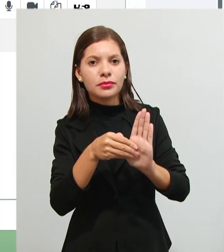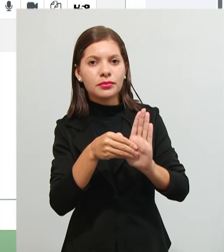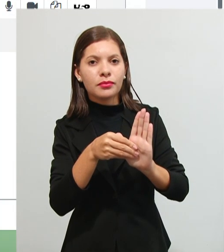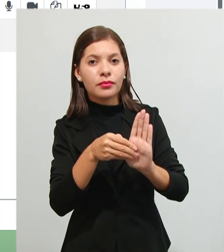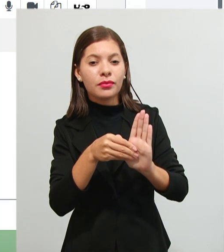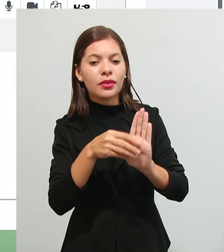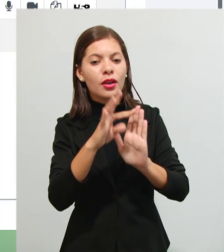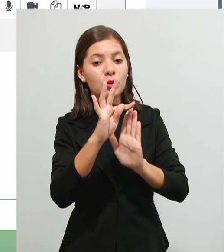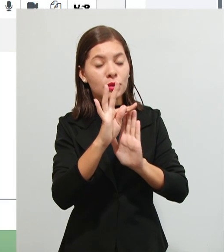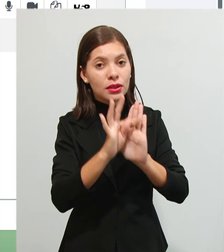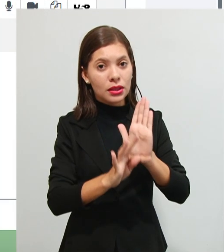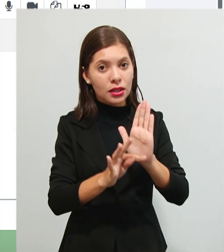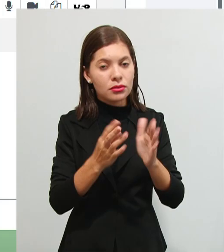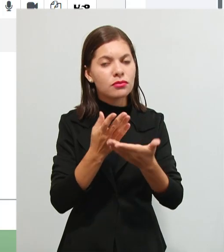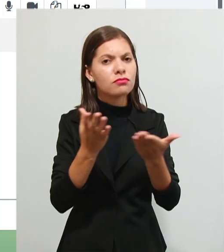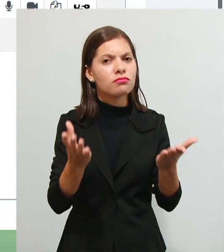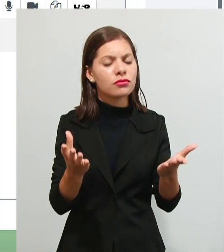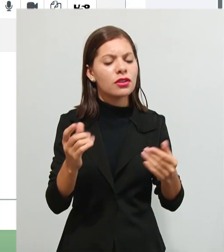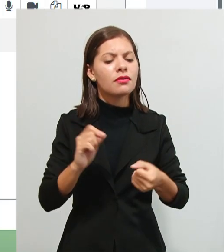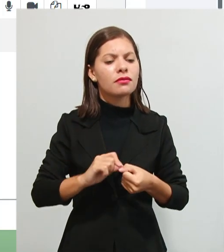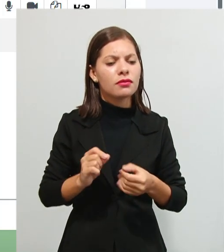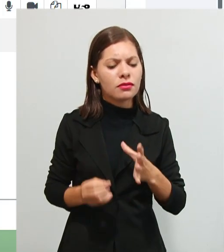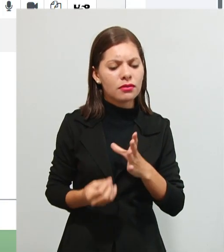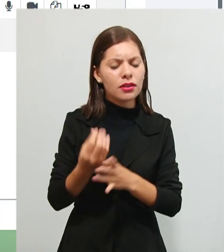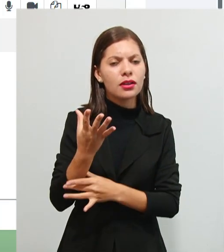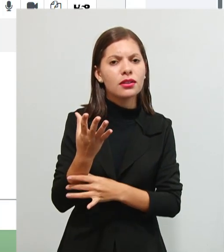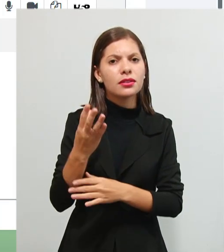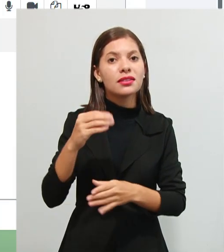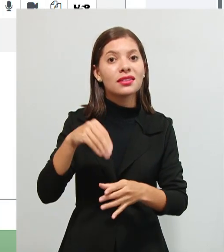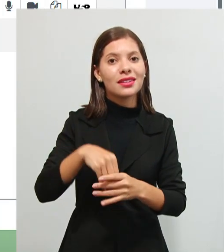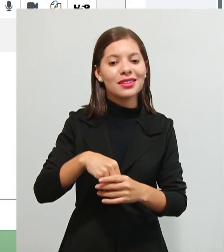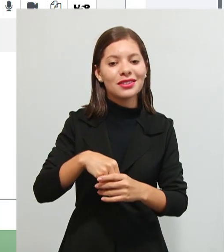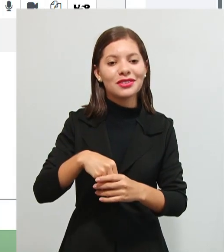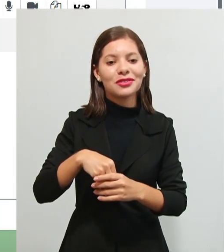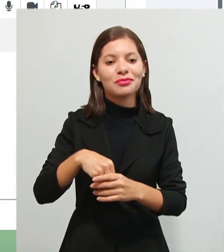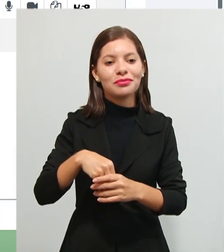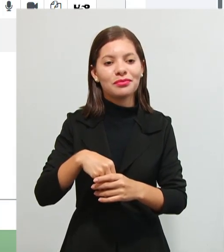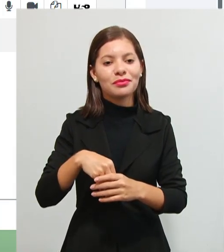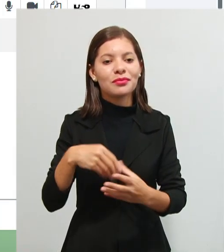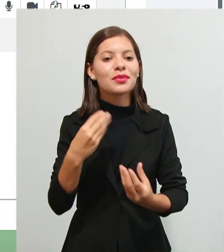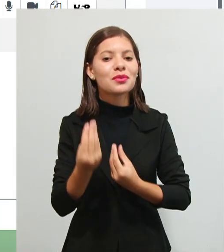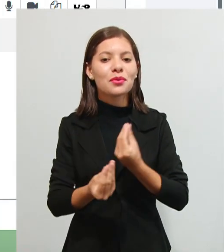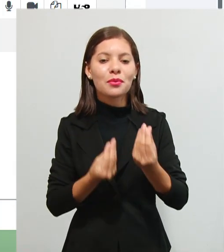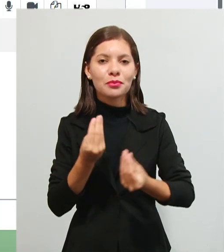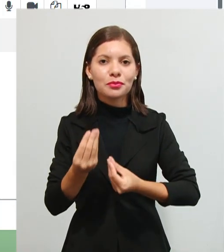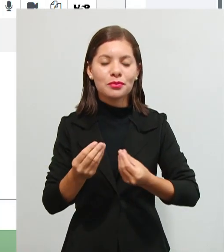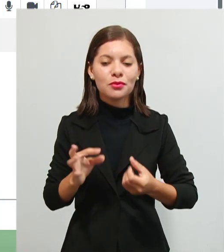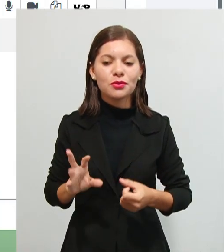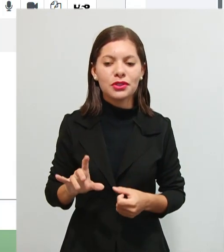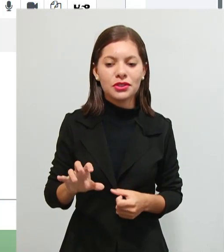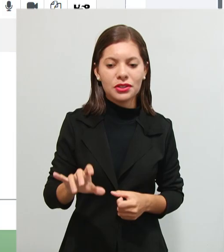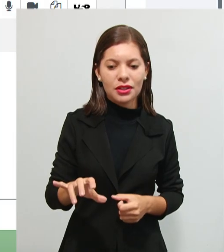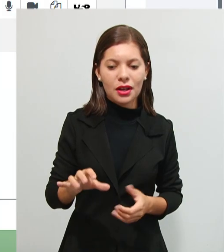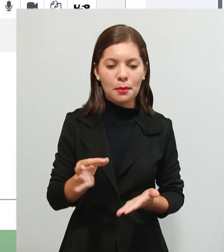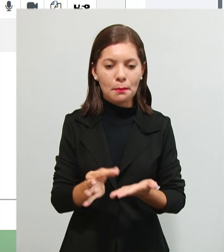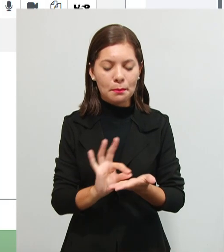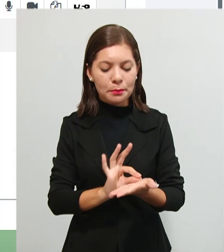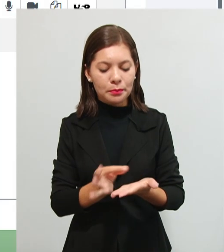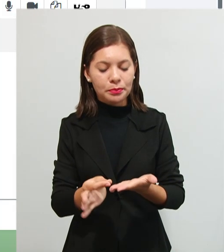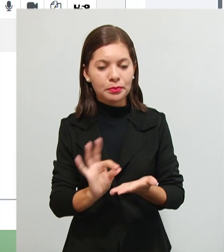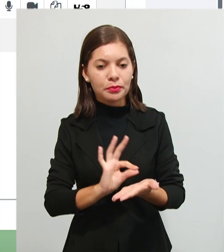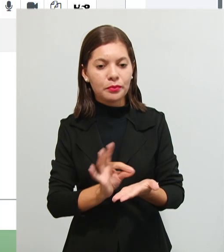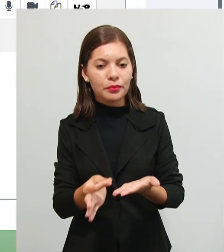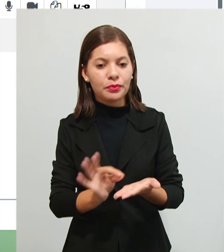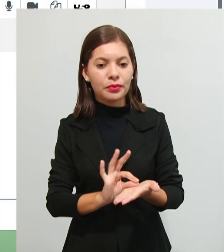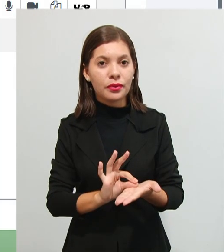um texto que você elaborou dentro do ambiente virtual de aprendizagem. Então vou digitar aqui, ó, página. Aí você